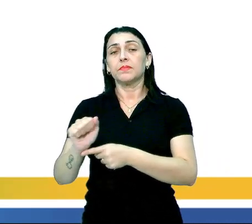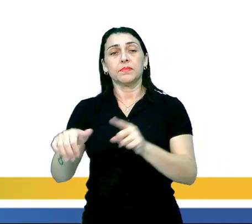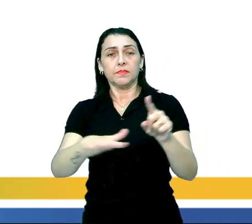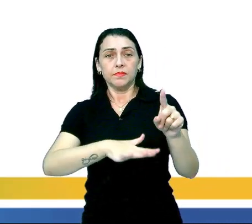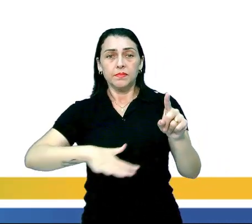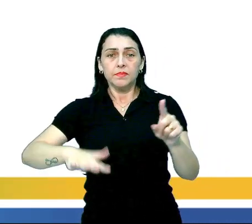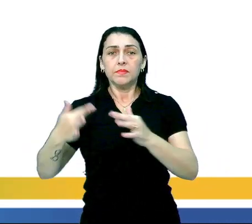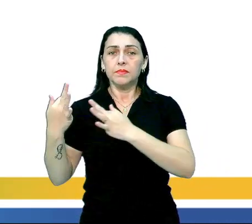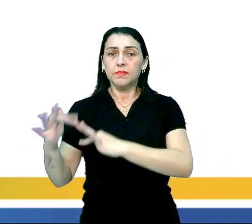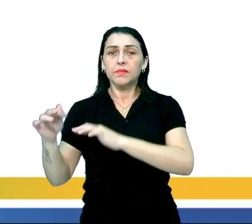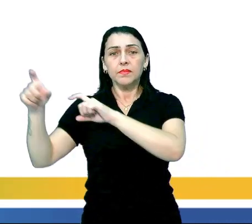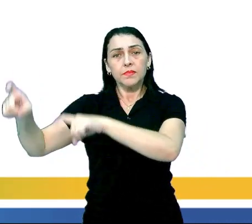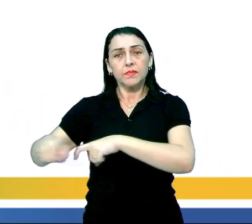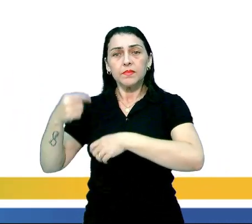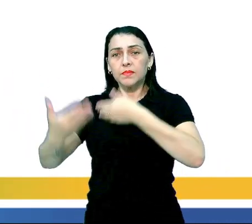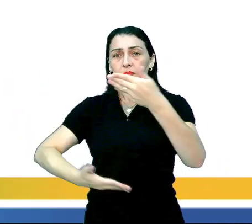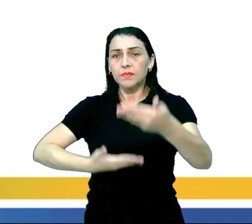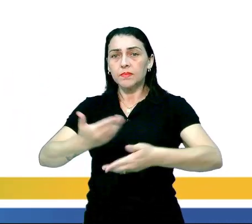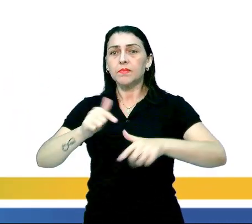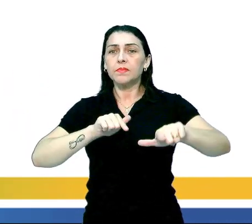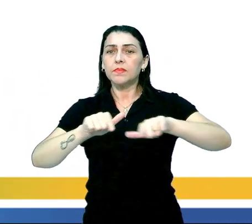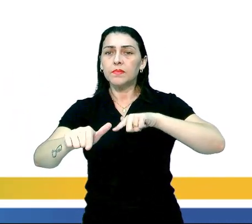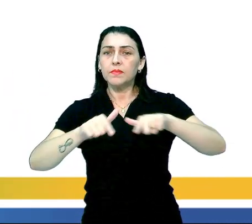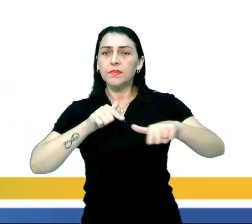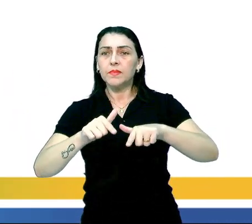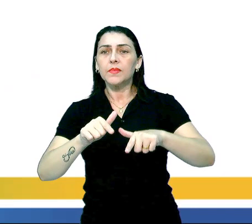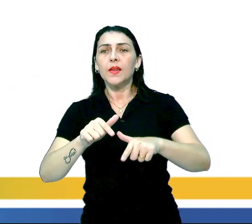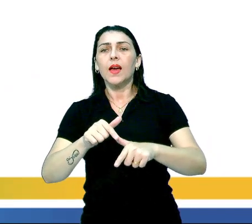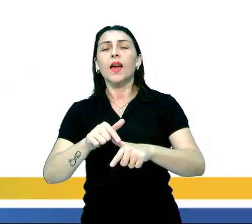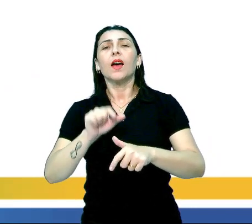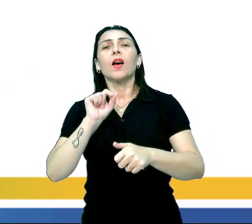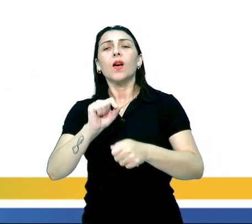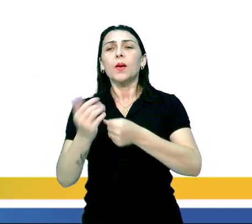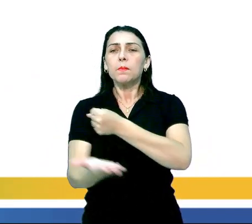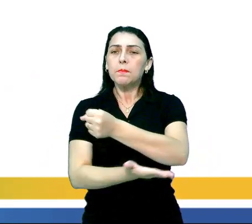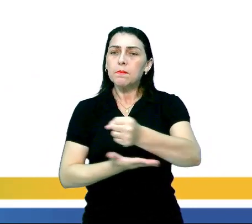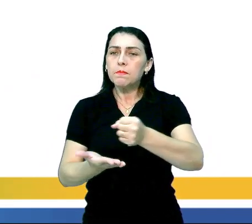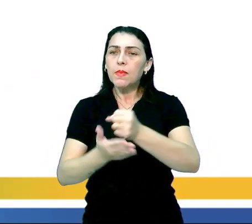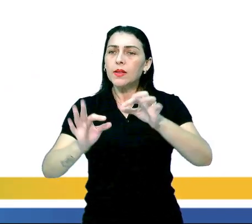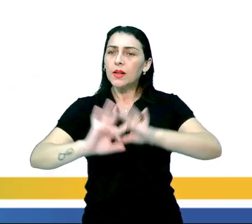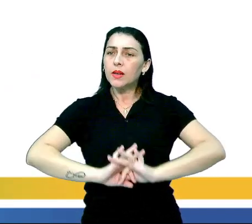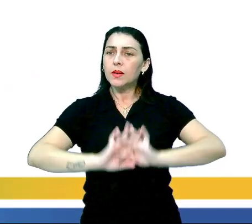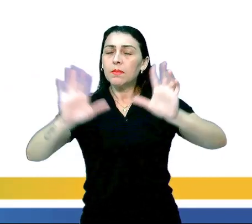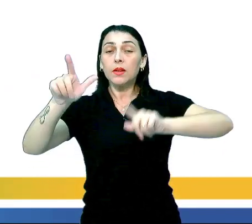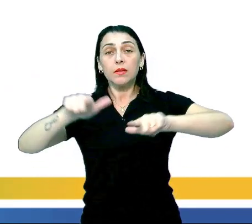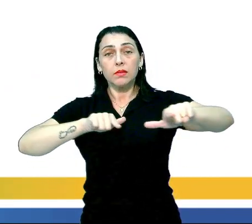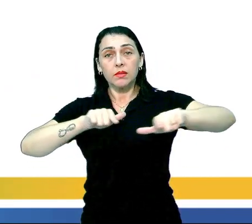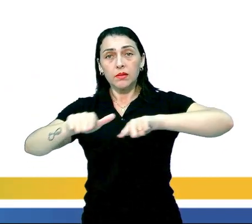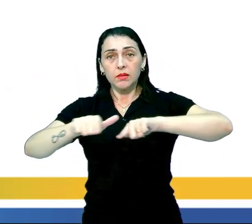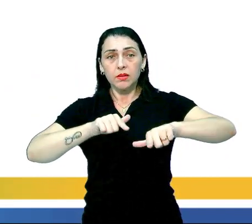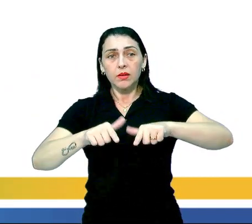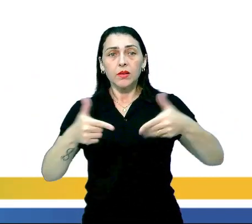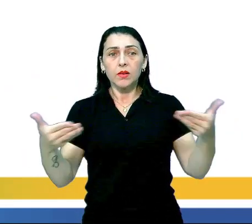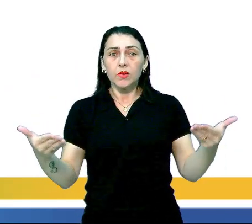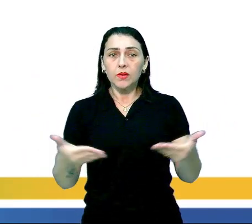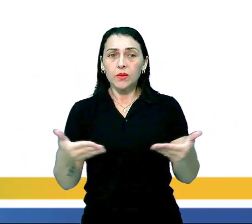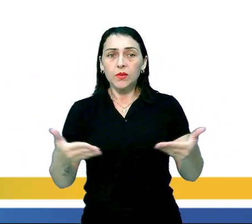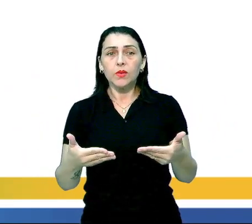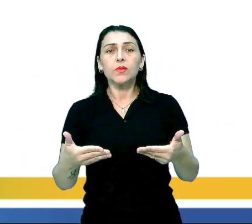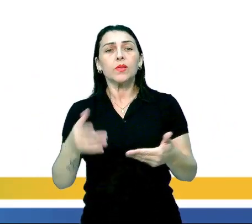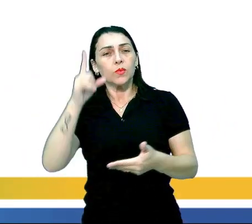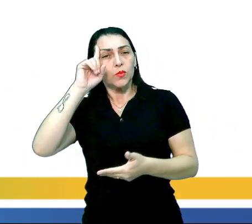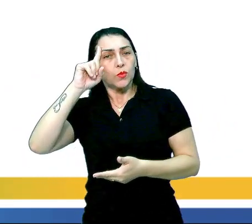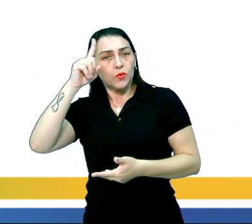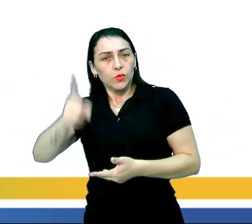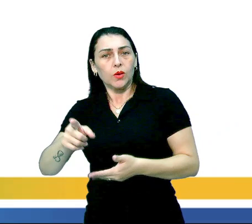nas sociedades feudais agrícolas, as relações de trabalho estavam fundadas na liberdade do trabalhador,